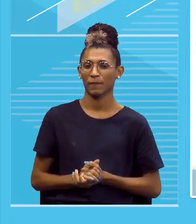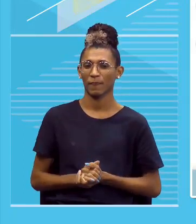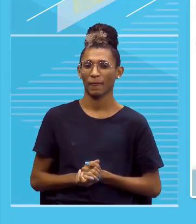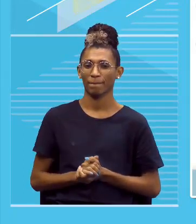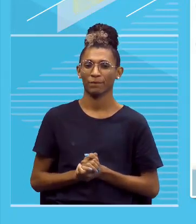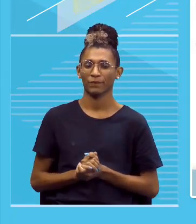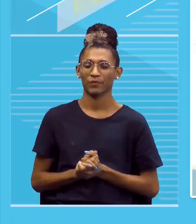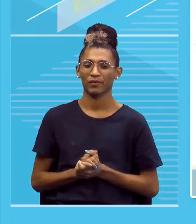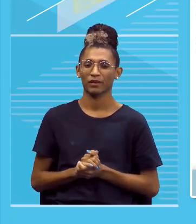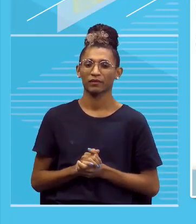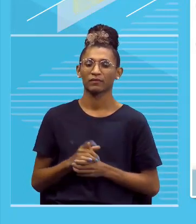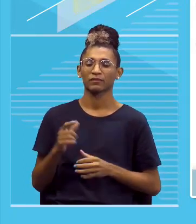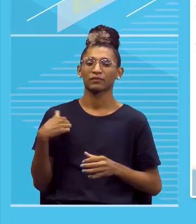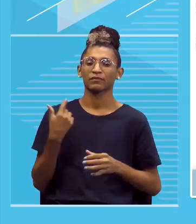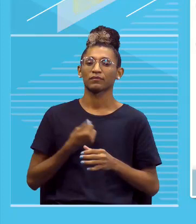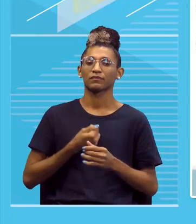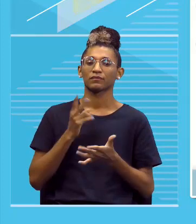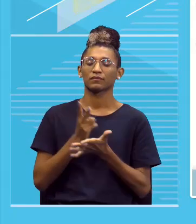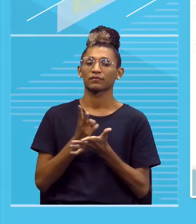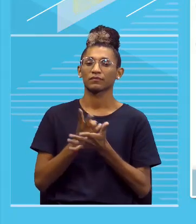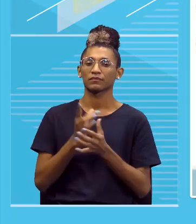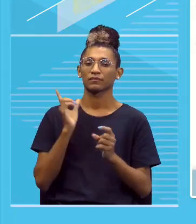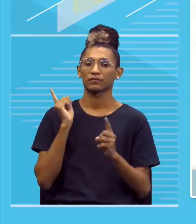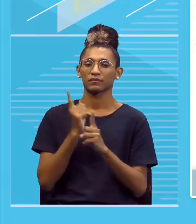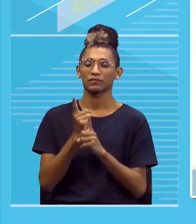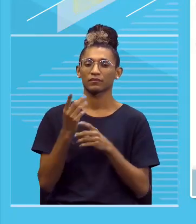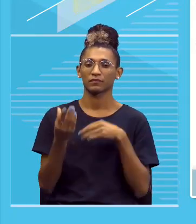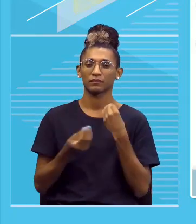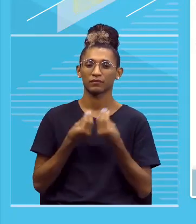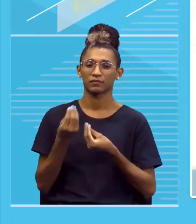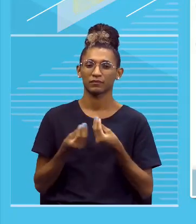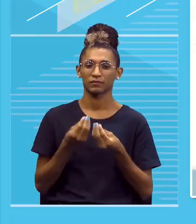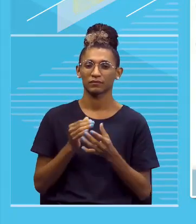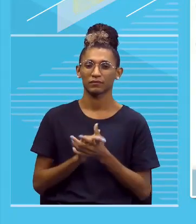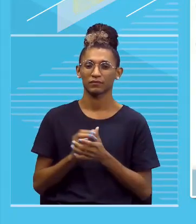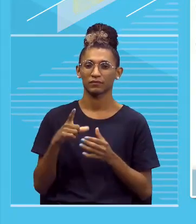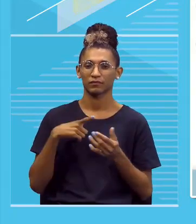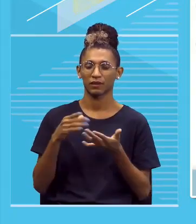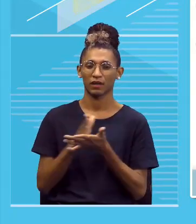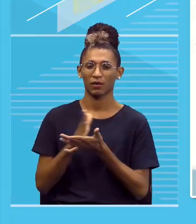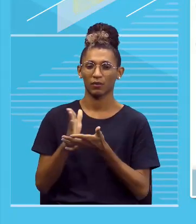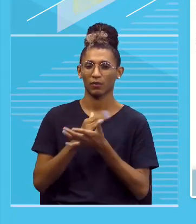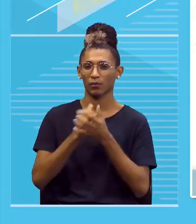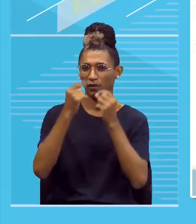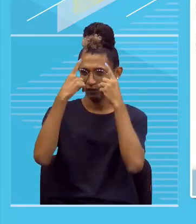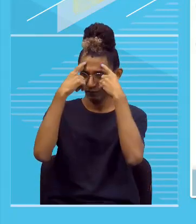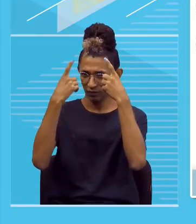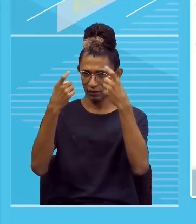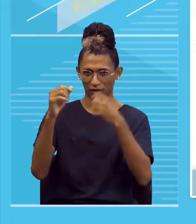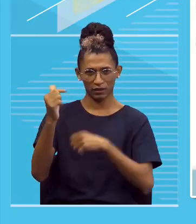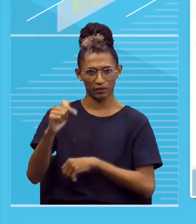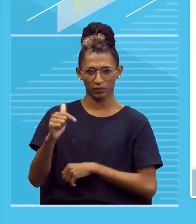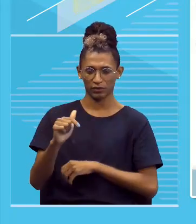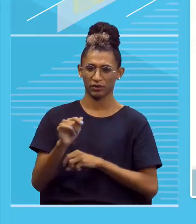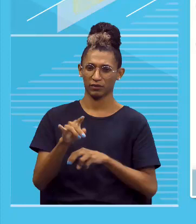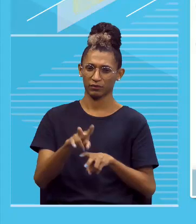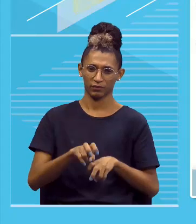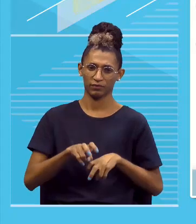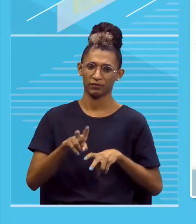a gente se depara com violência que não tinha no campo